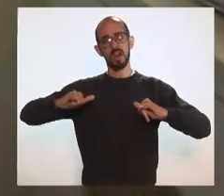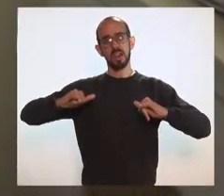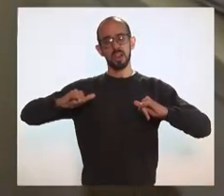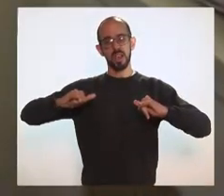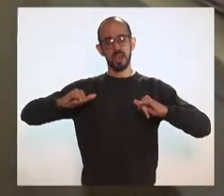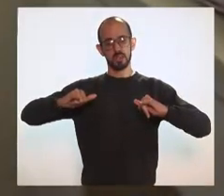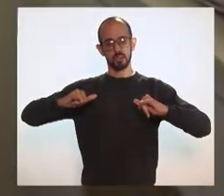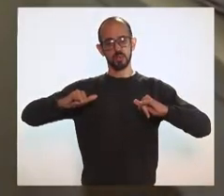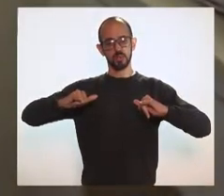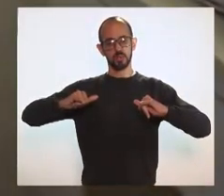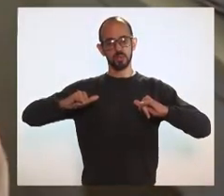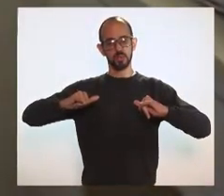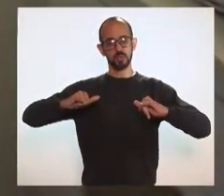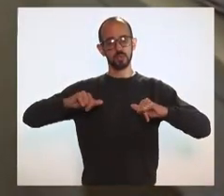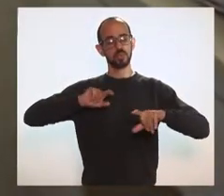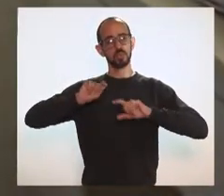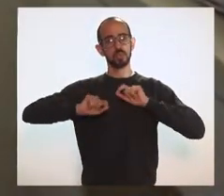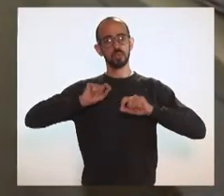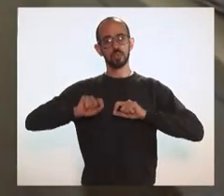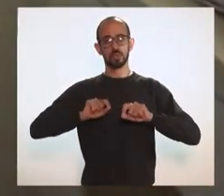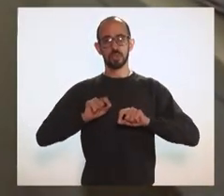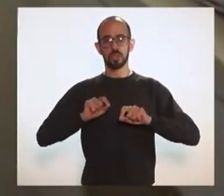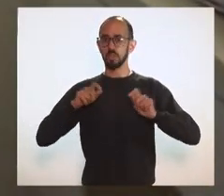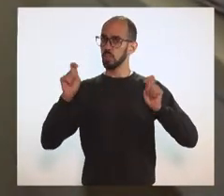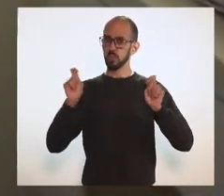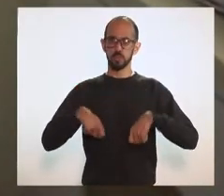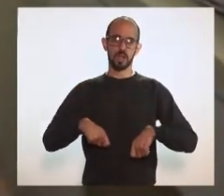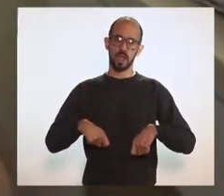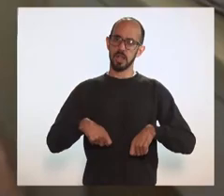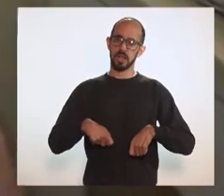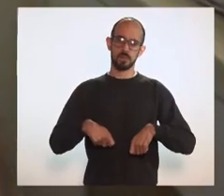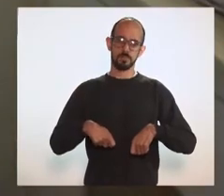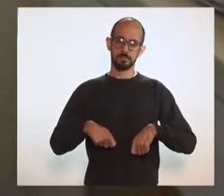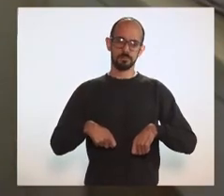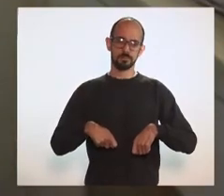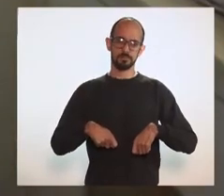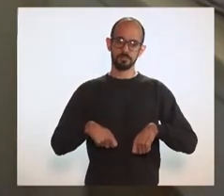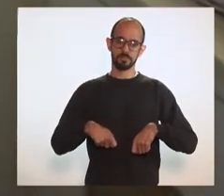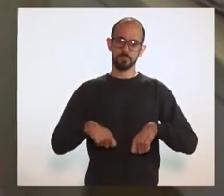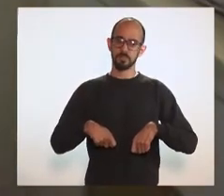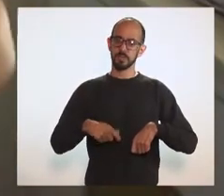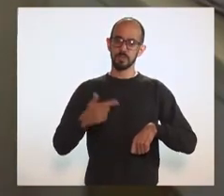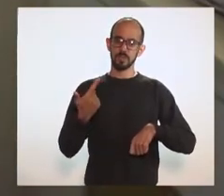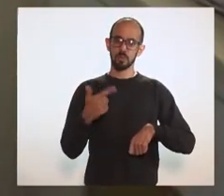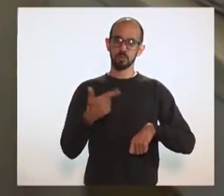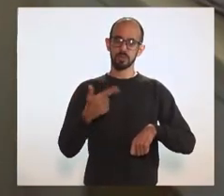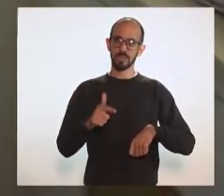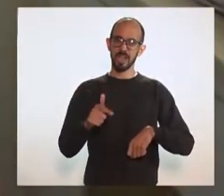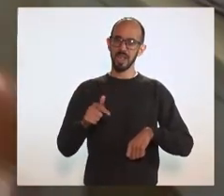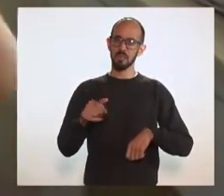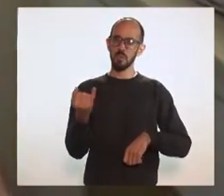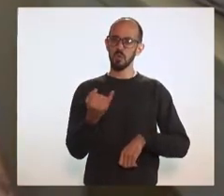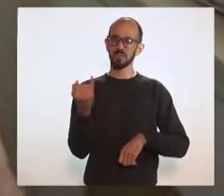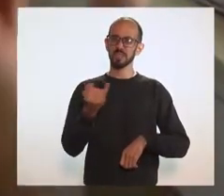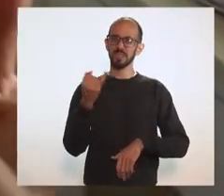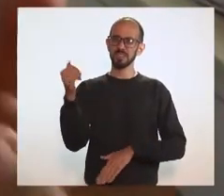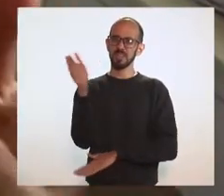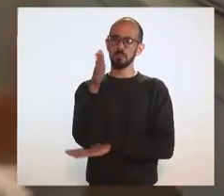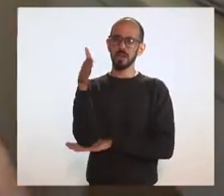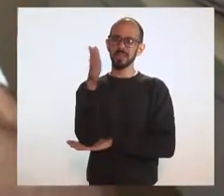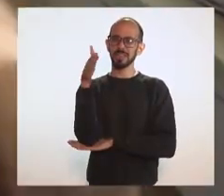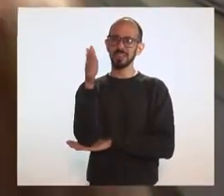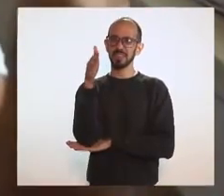Baltazar, que não é possível, não importa que bandeira e que cor cada município